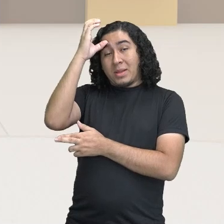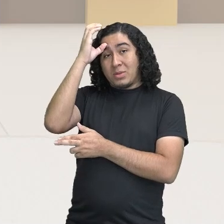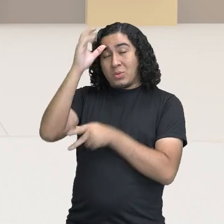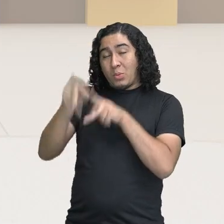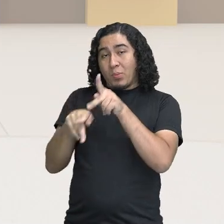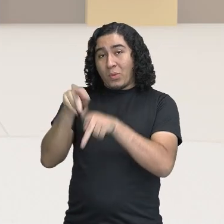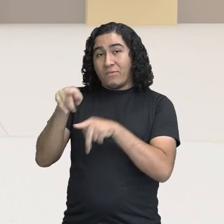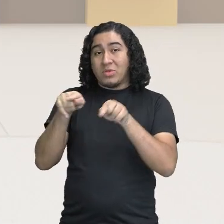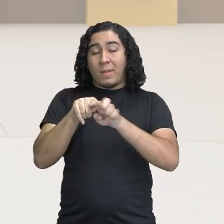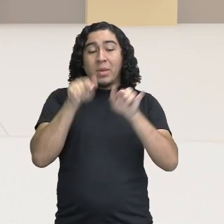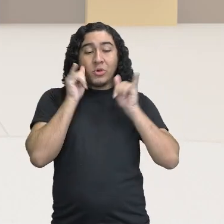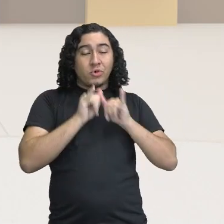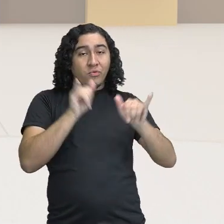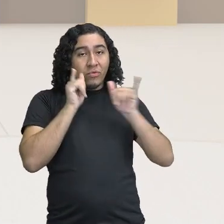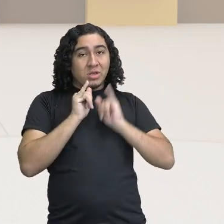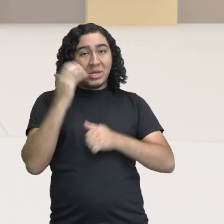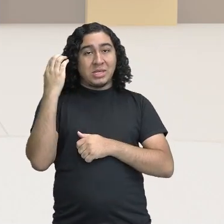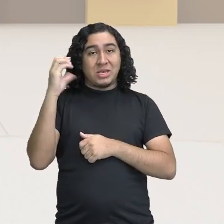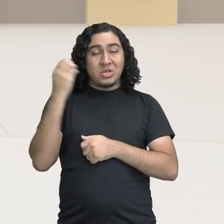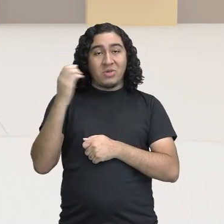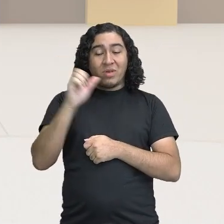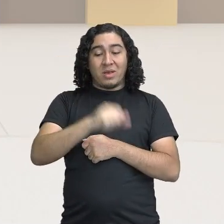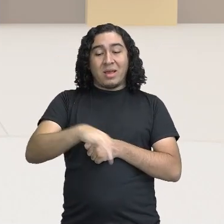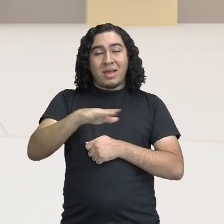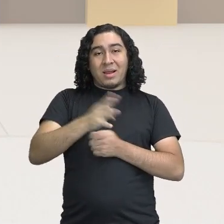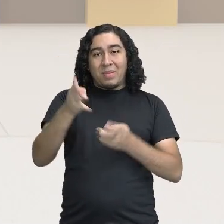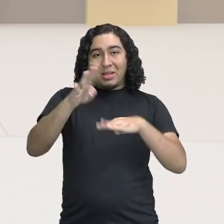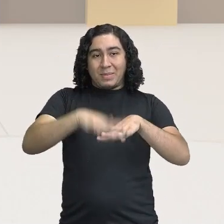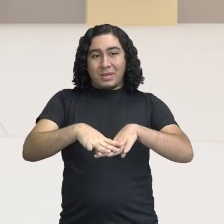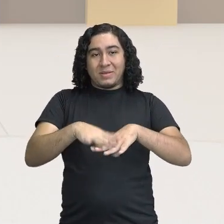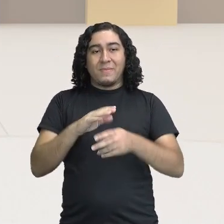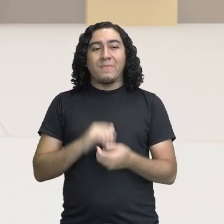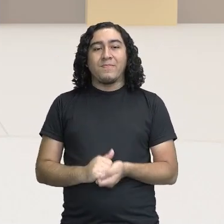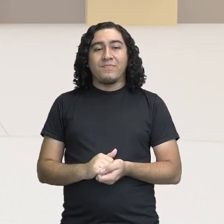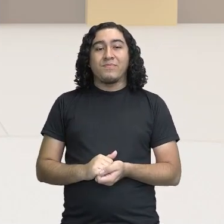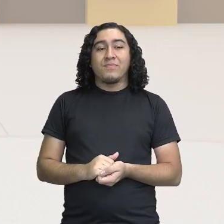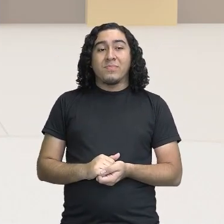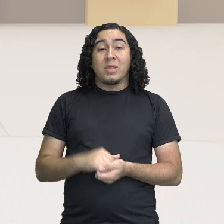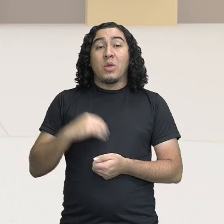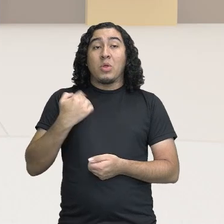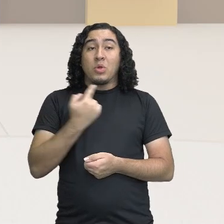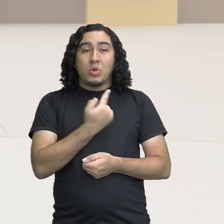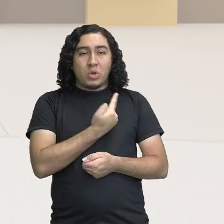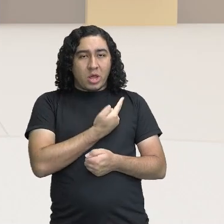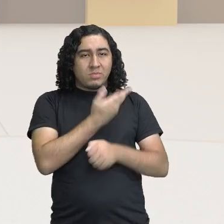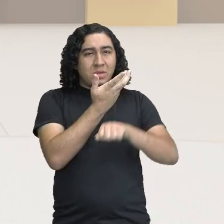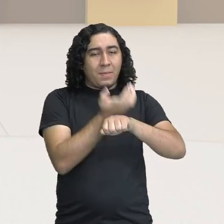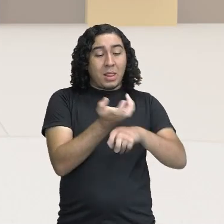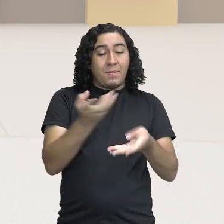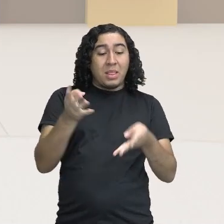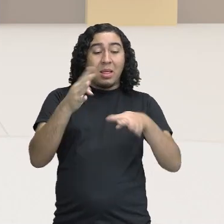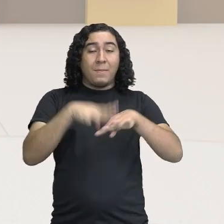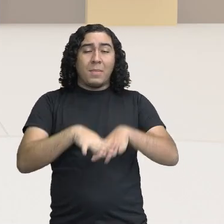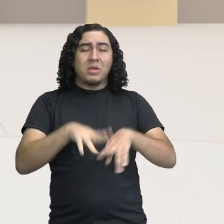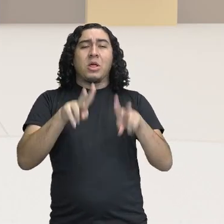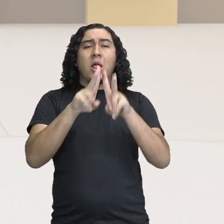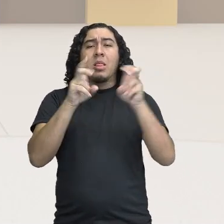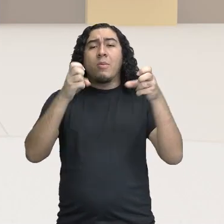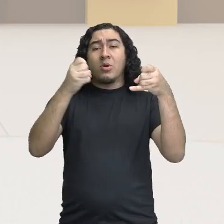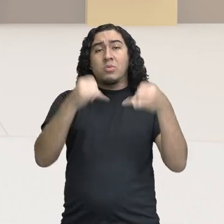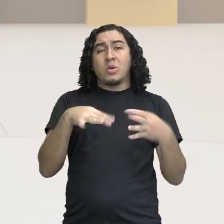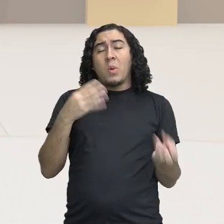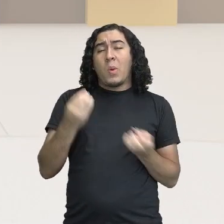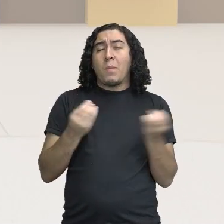divulgação científica na área da matemática. Então, somos aqui de matemática e nós vamos agora falar um pouquinho sobre